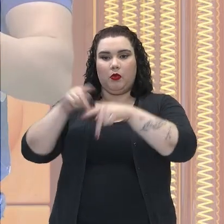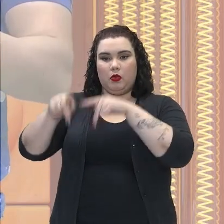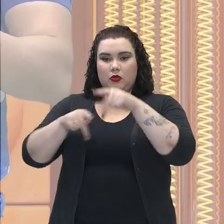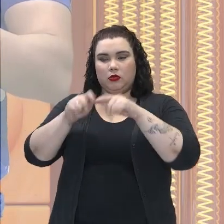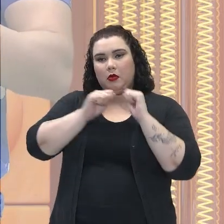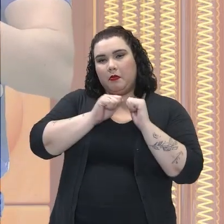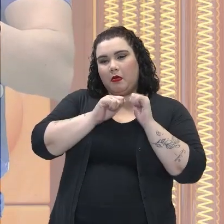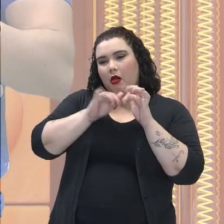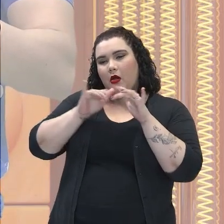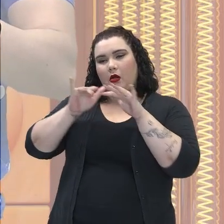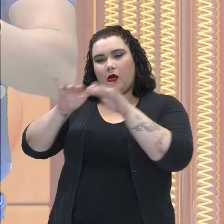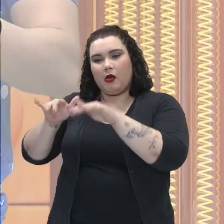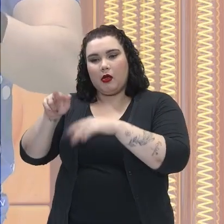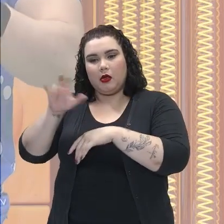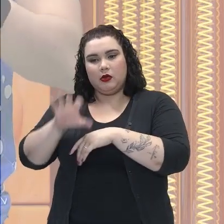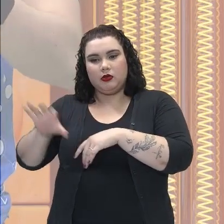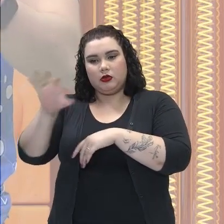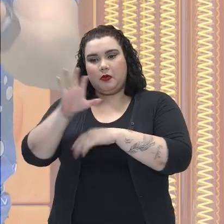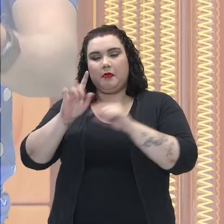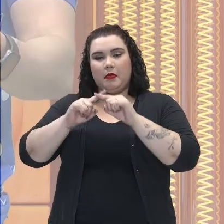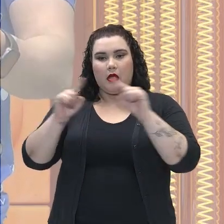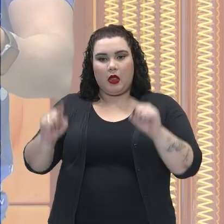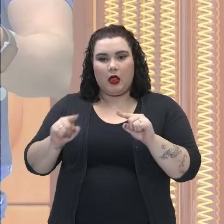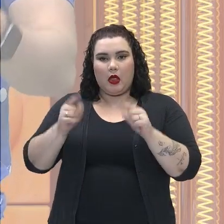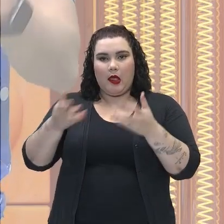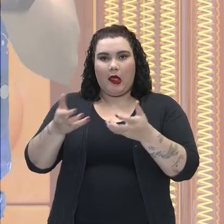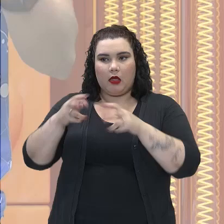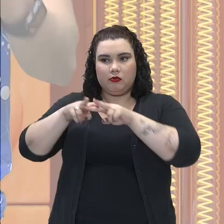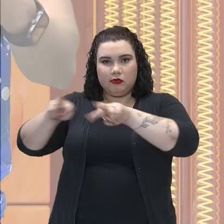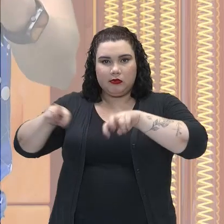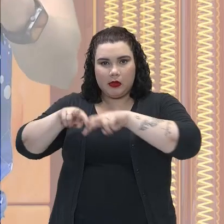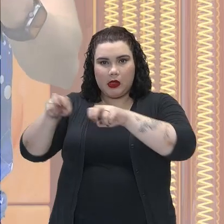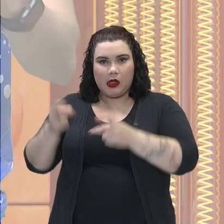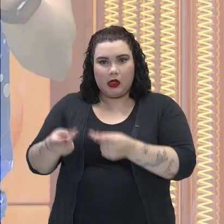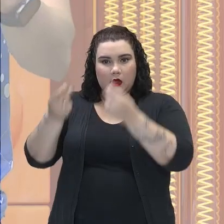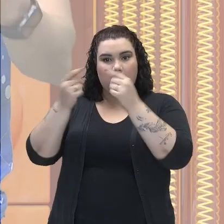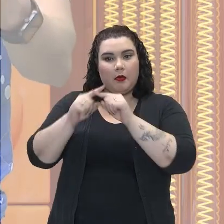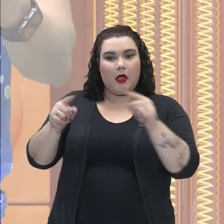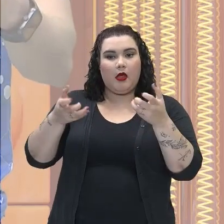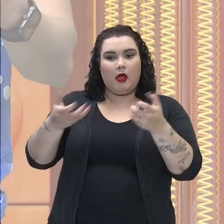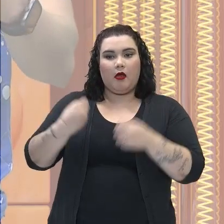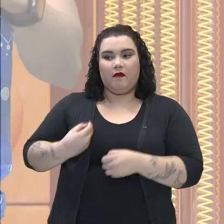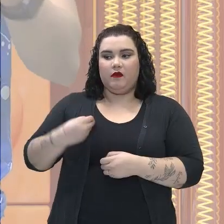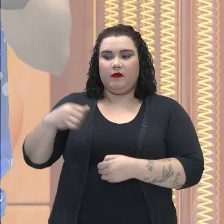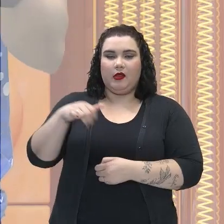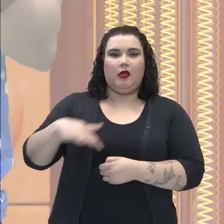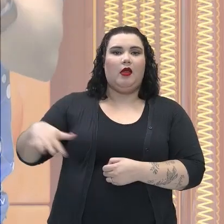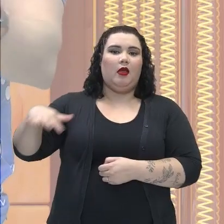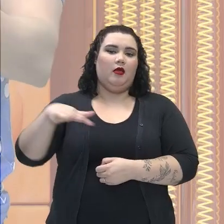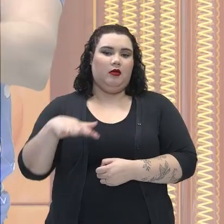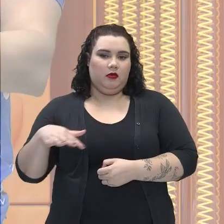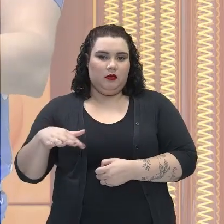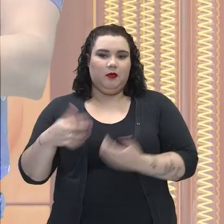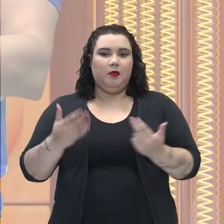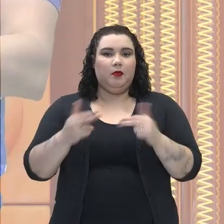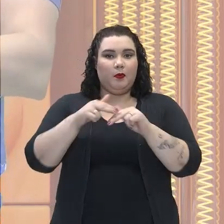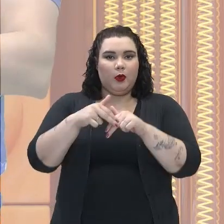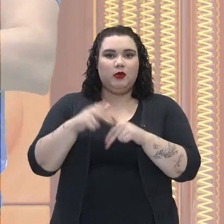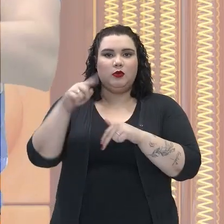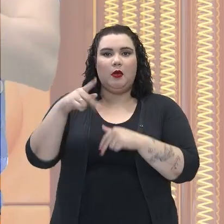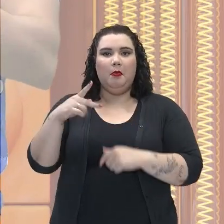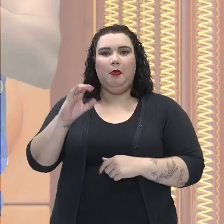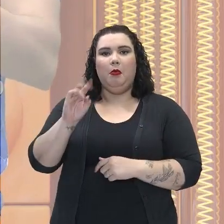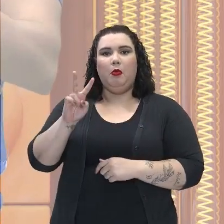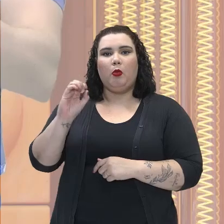essa região não com o propósito somente de extrair riquezas, mas de viver dentro dessas colônias. Então, por isso o termo povoamento,